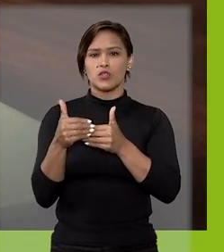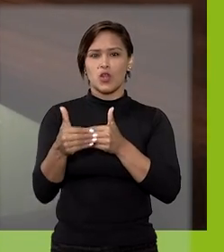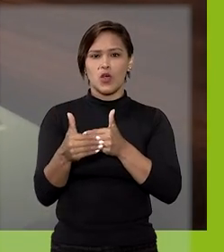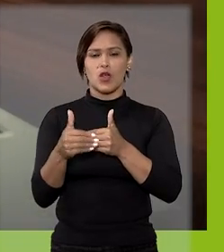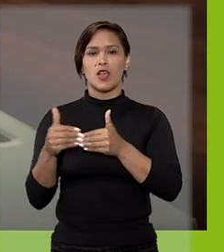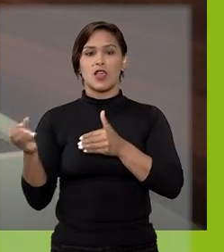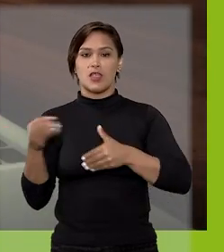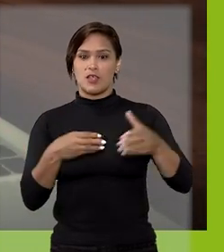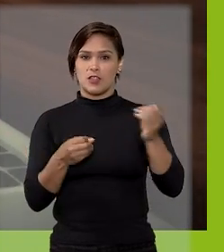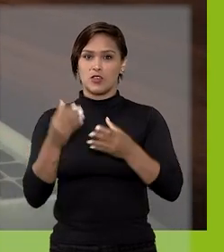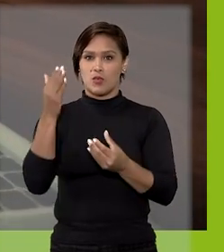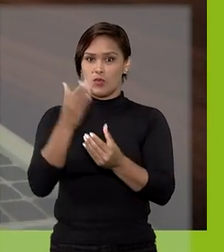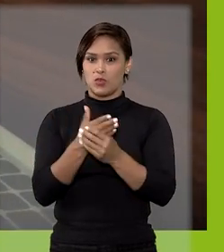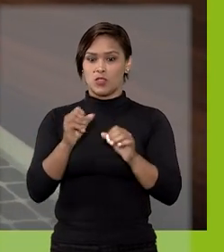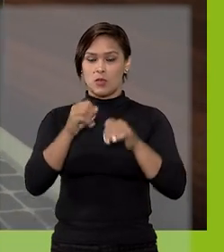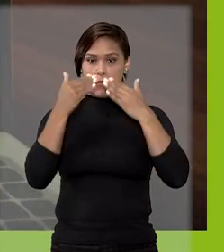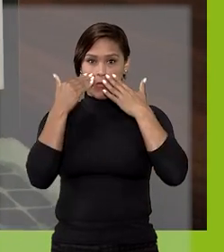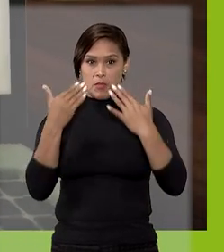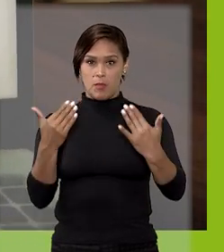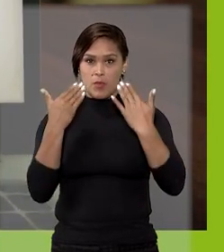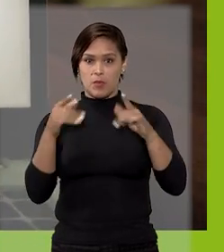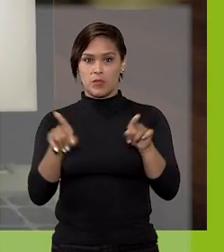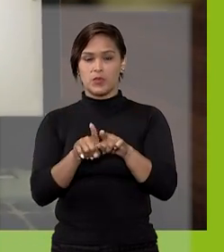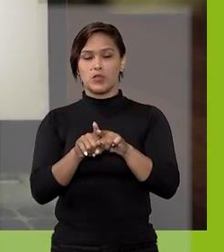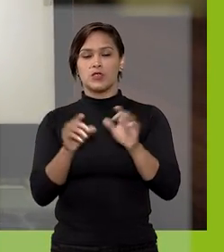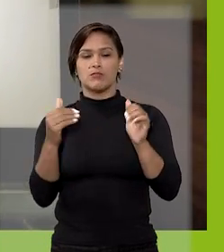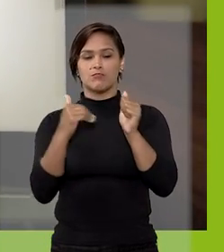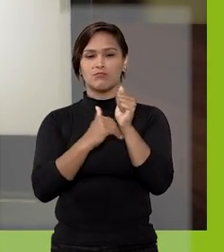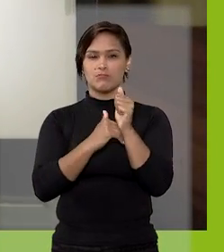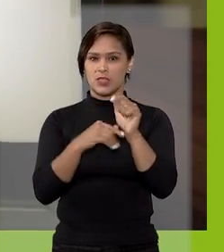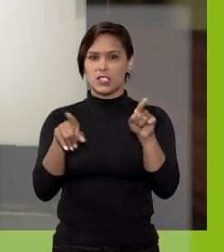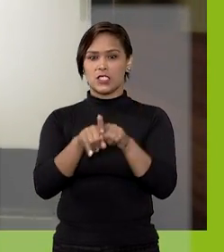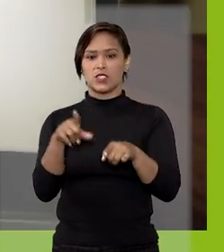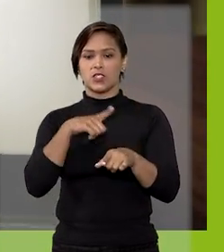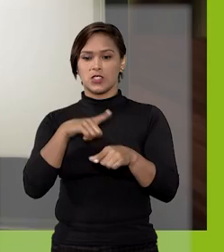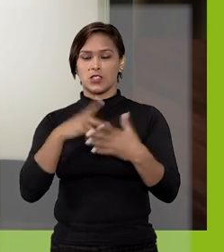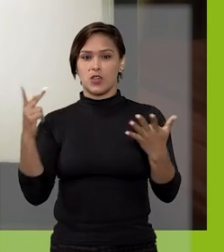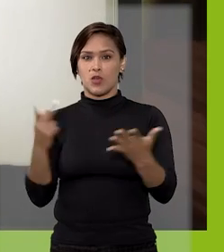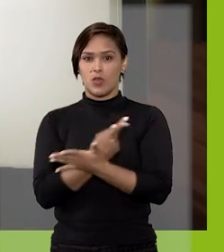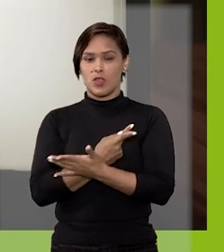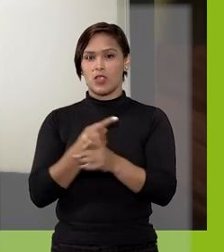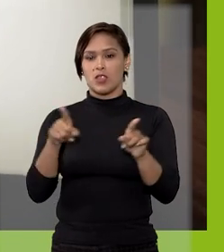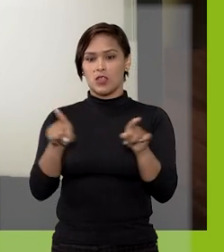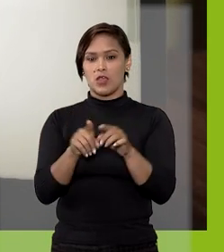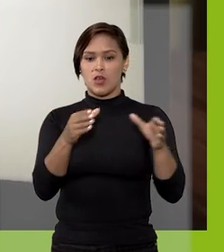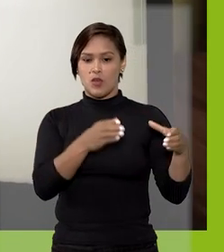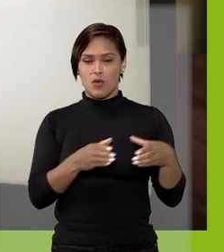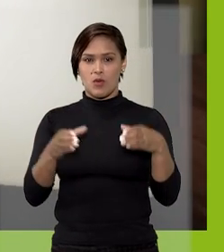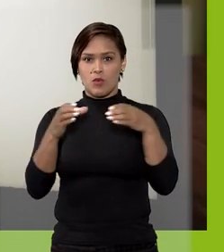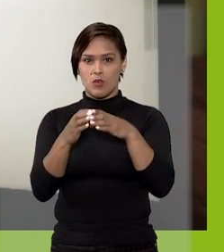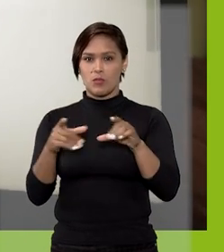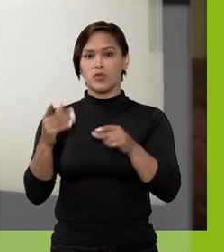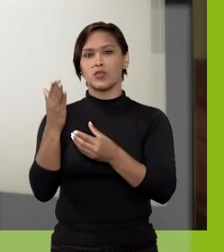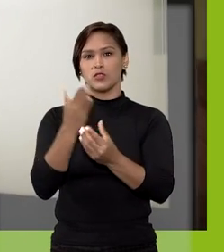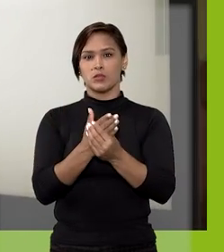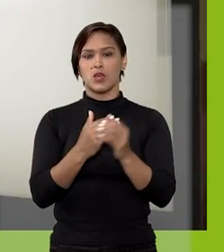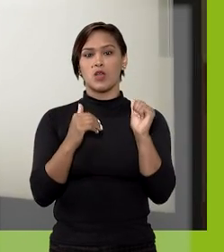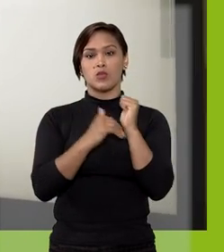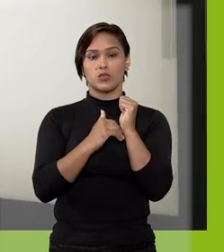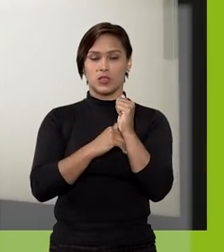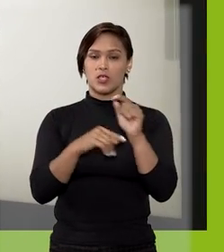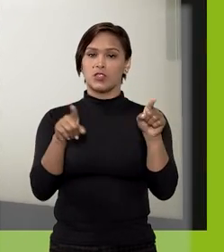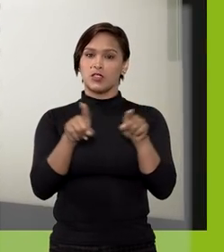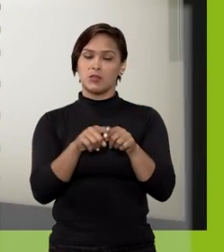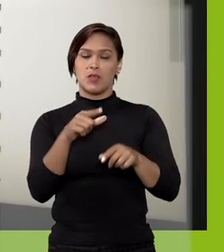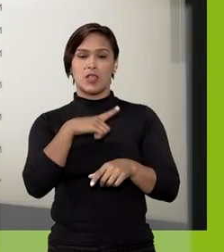e as atualizações de processos públicos, de processos restritos que já tenham tramitado pela unidade e de processos